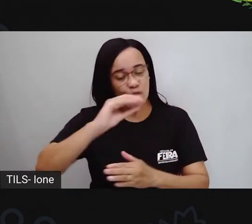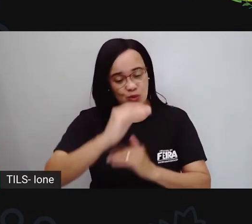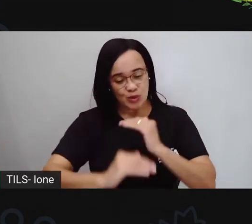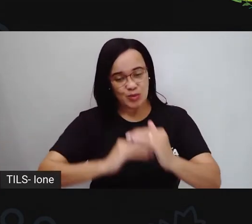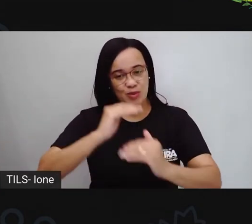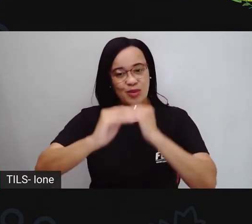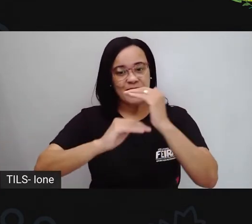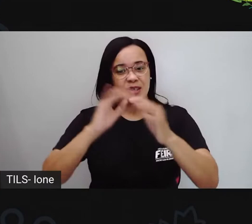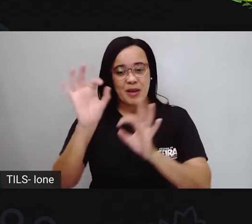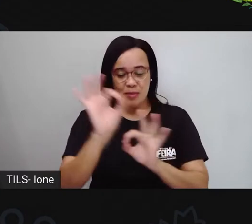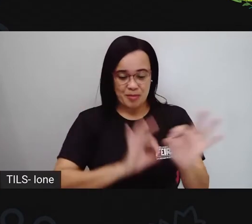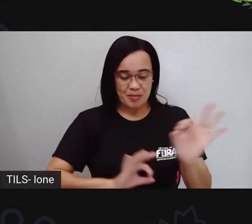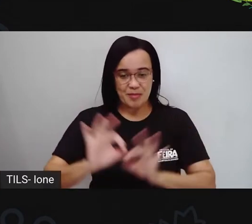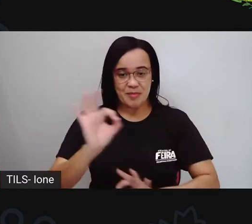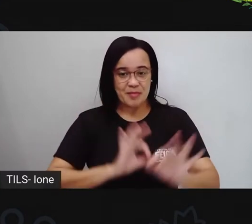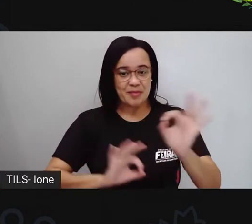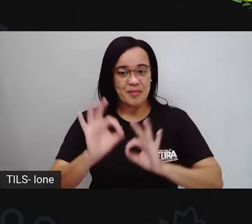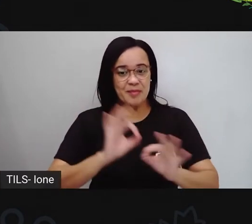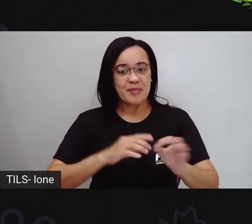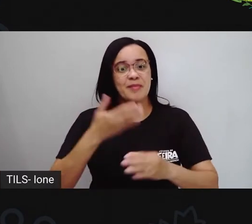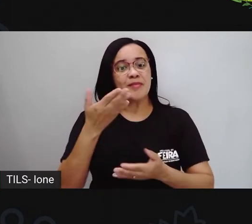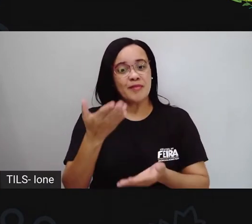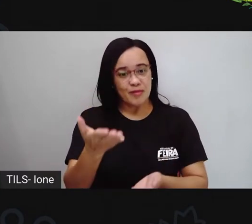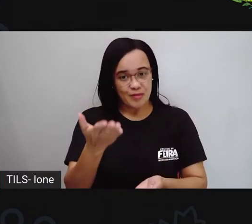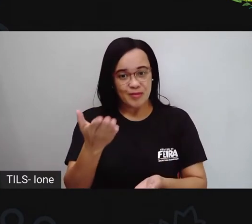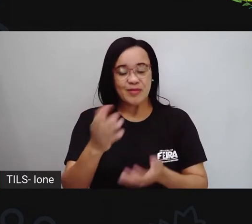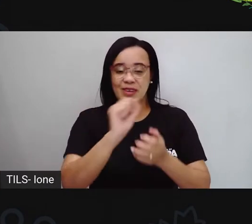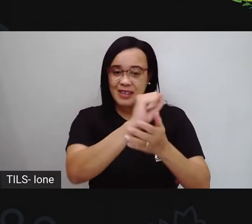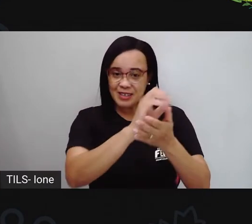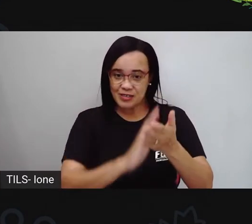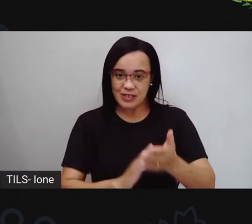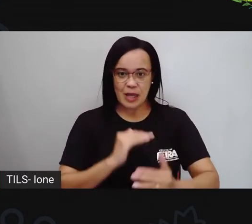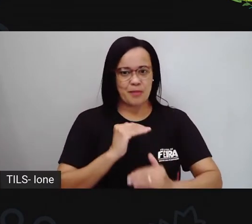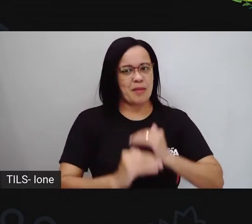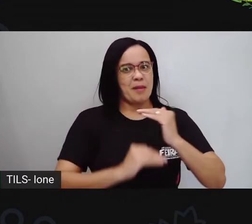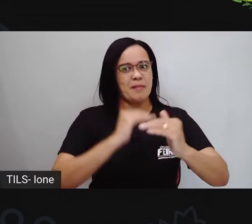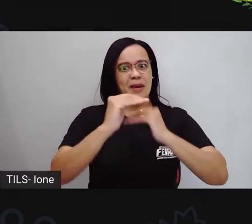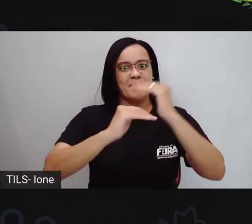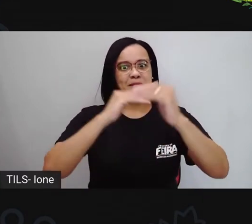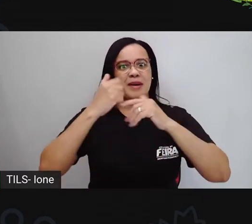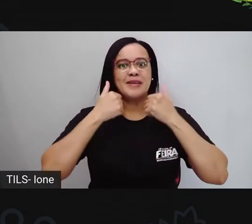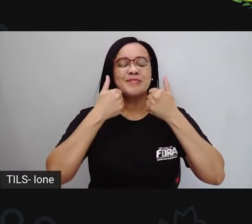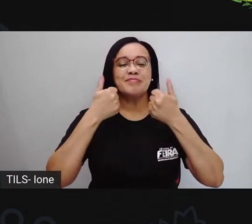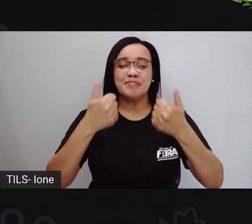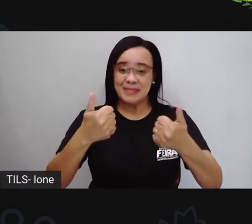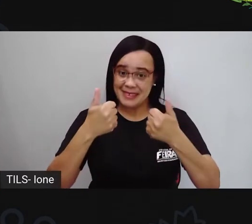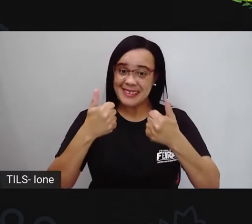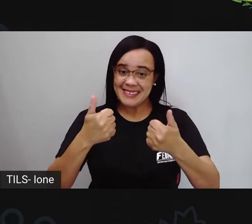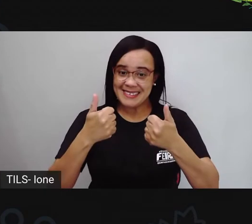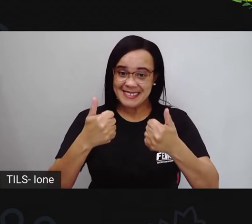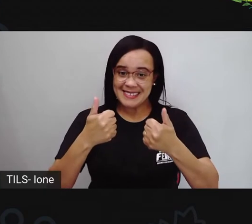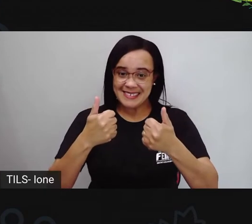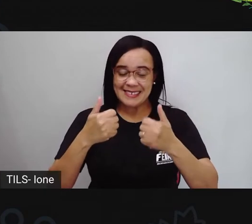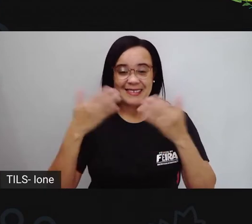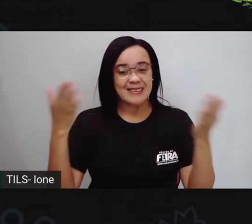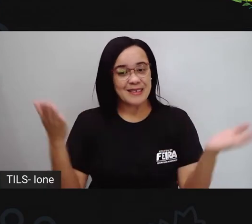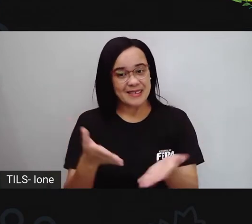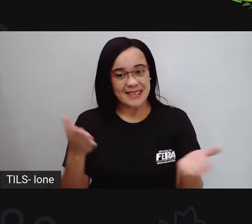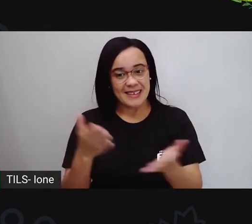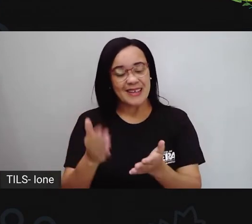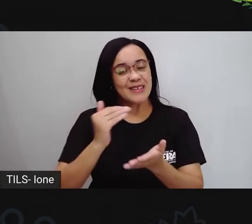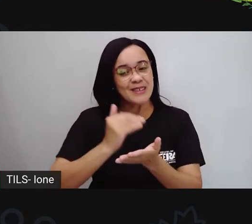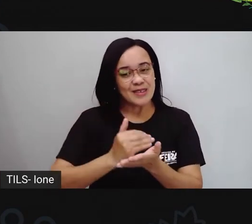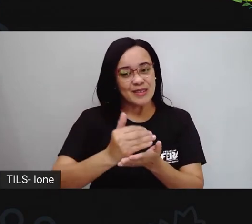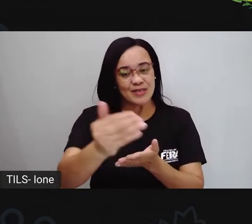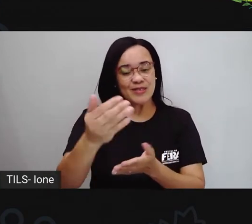você consiga desenvolver as suas atividades. Mas aí a gente vai, ó, dar continuidade à nossa videoaula. E